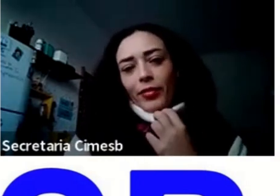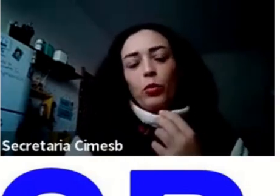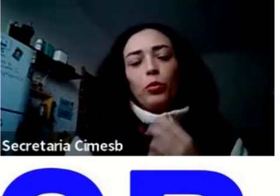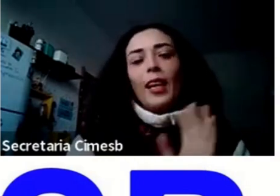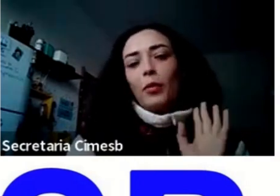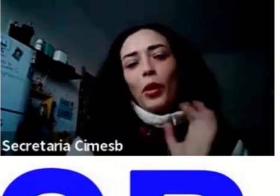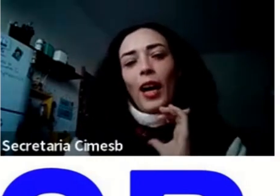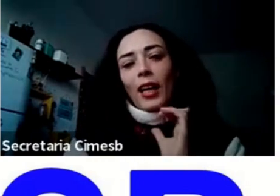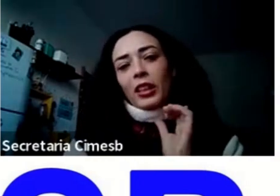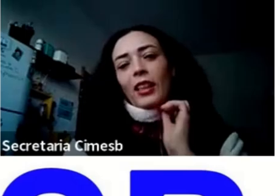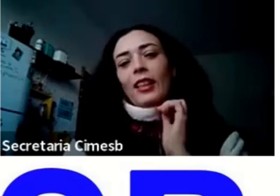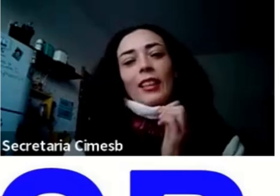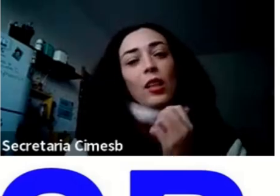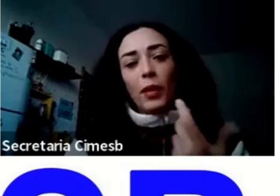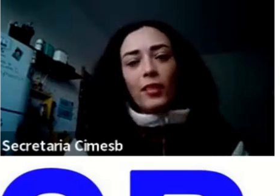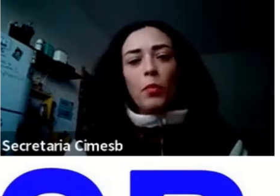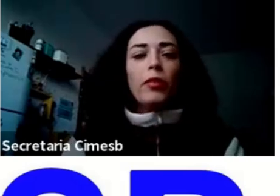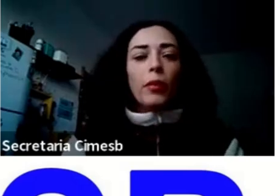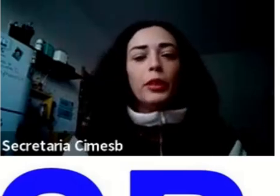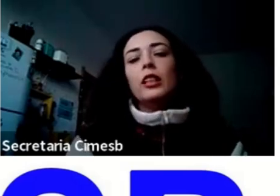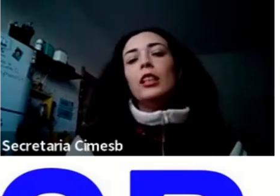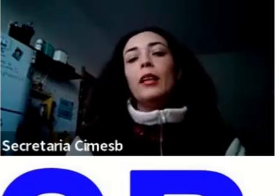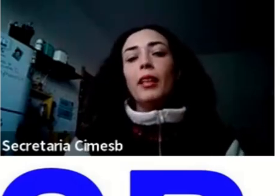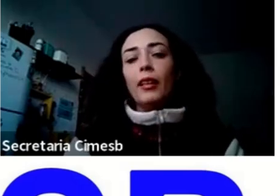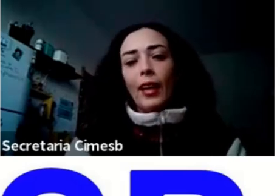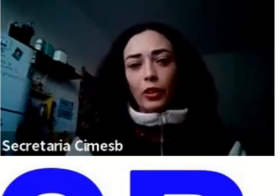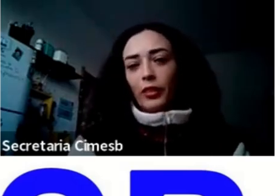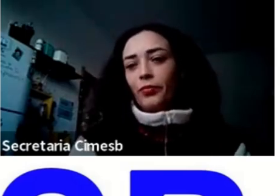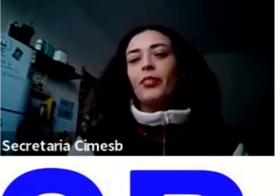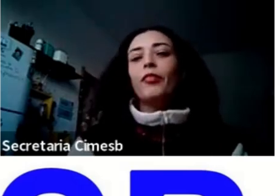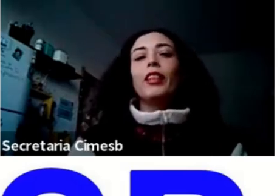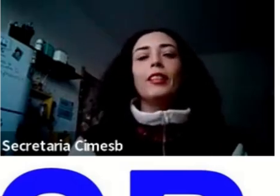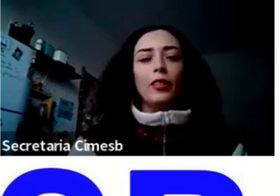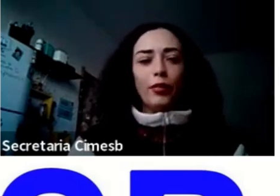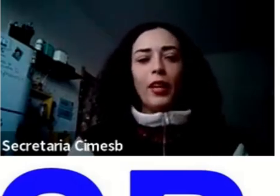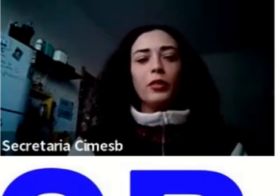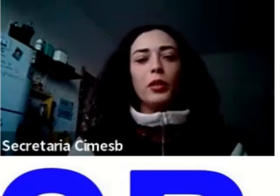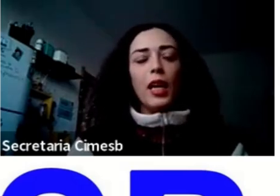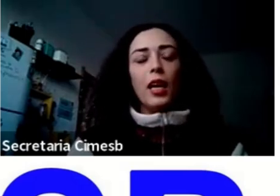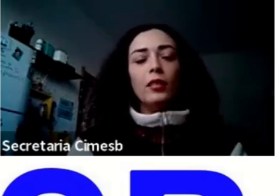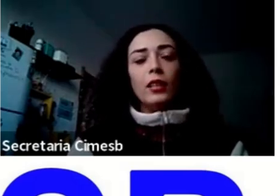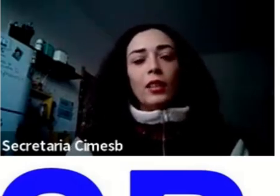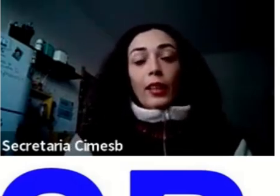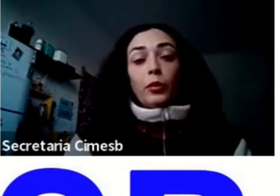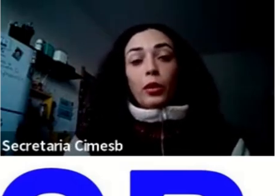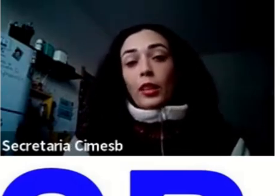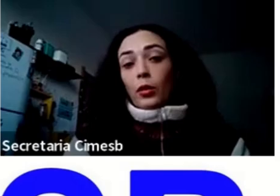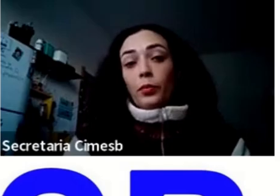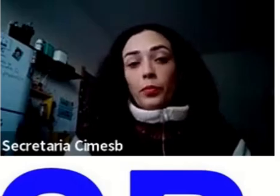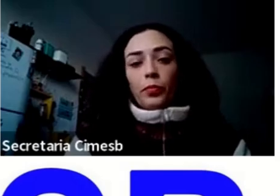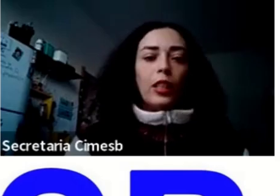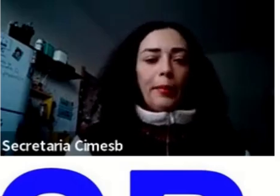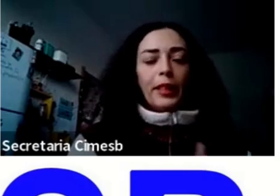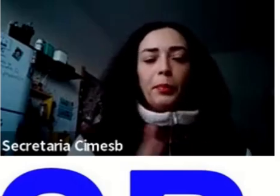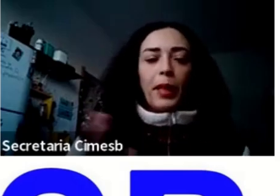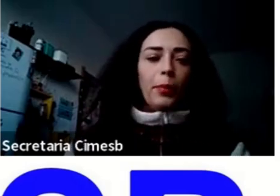emprestado, eu não tenho borracha. Ele, não, mas como eu vou pedir? Ninguém me entende. Falei, não, eu faço a